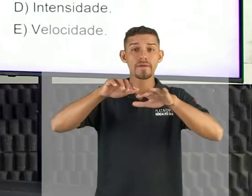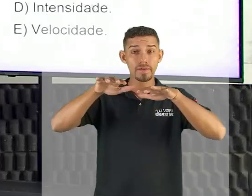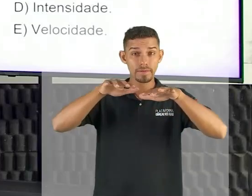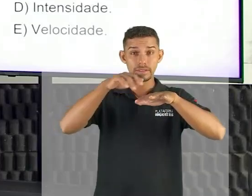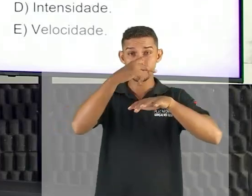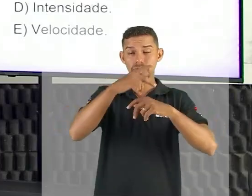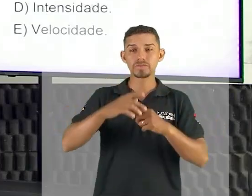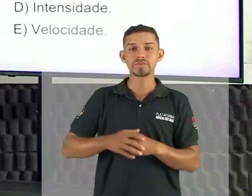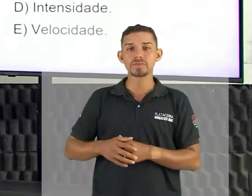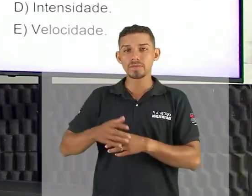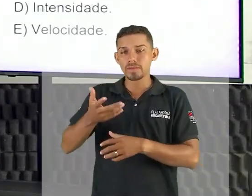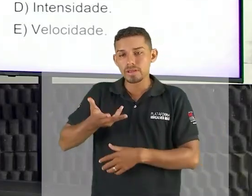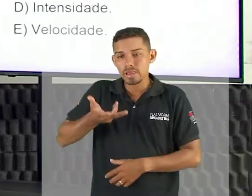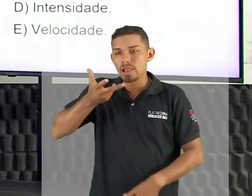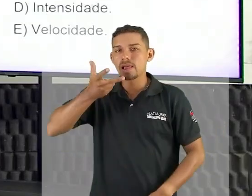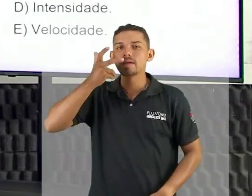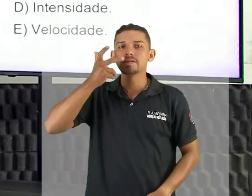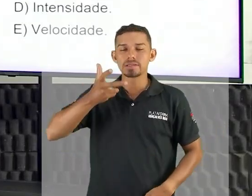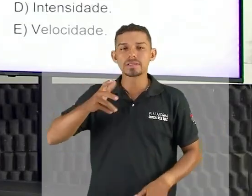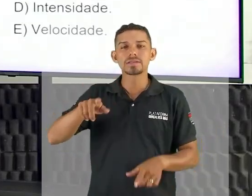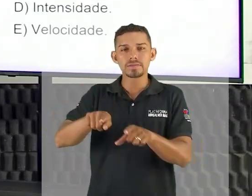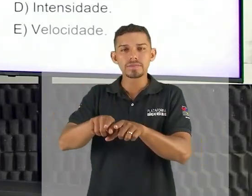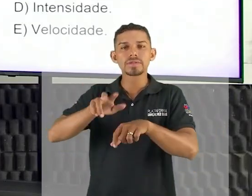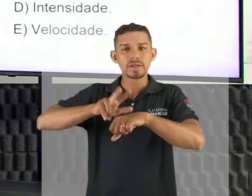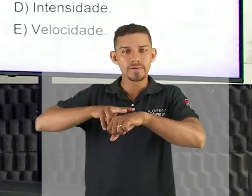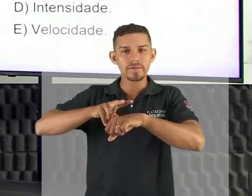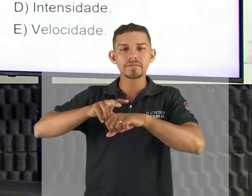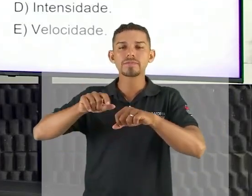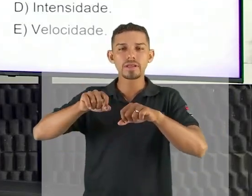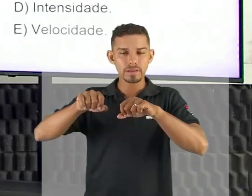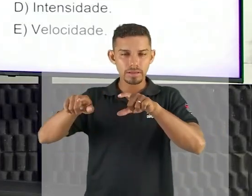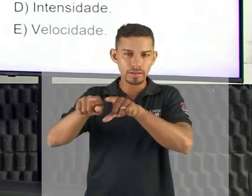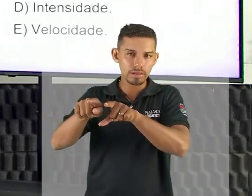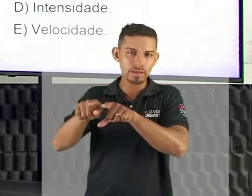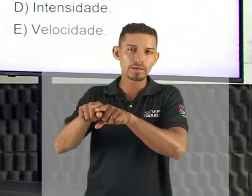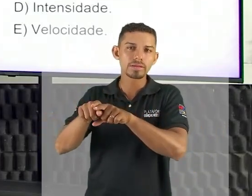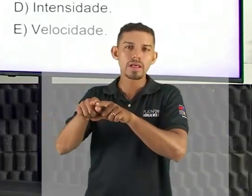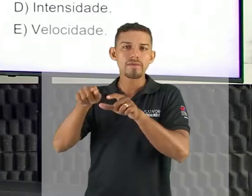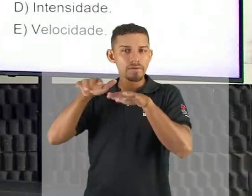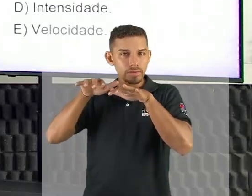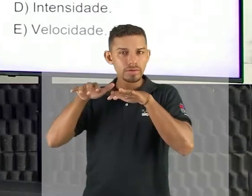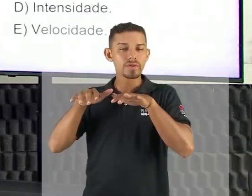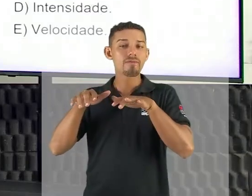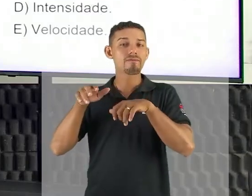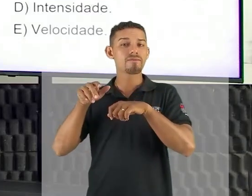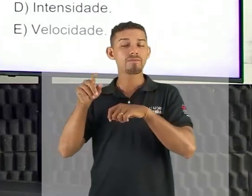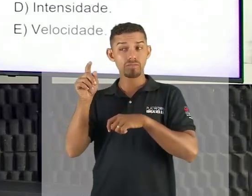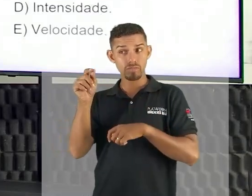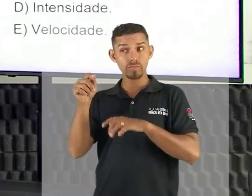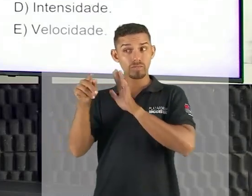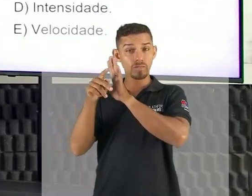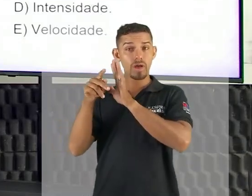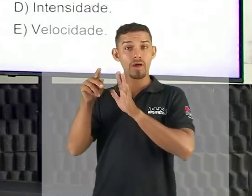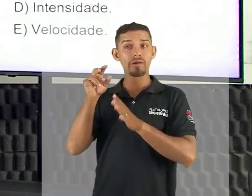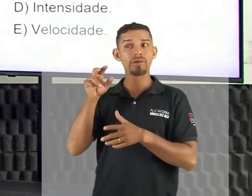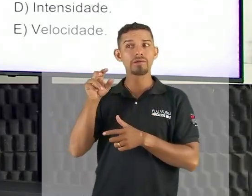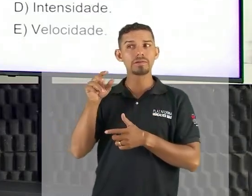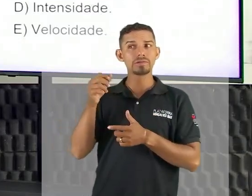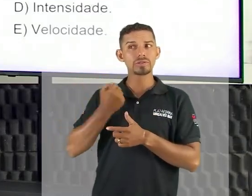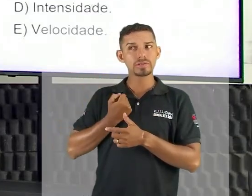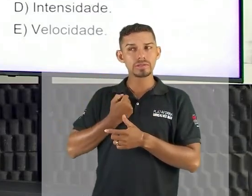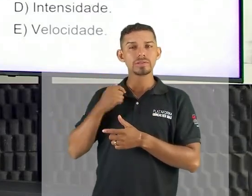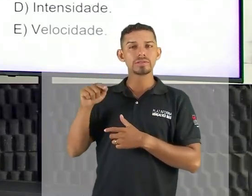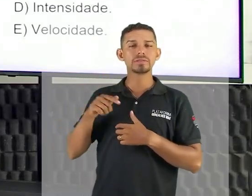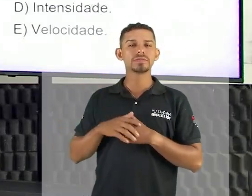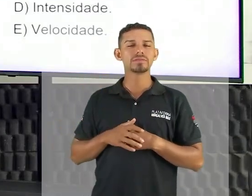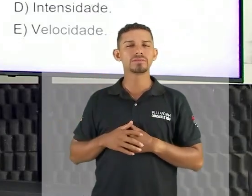uma taça de cristal também tem a vibração própria da taça o valor de vibração se ligou